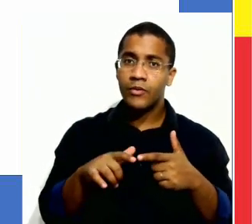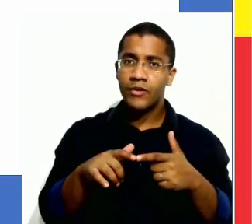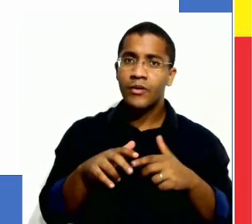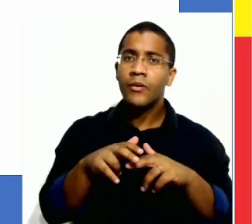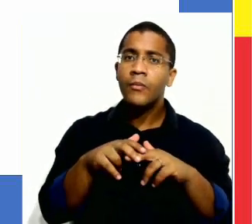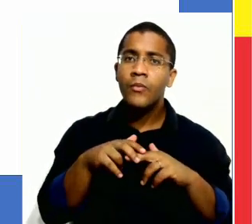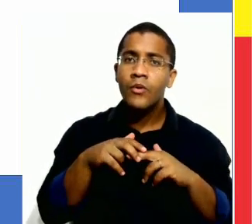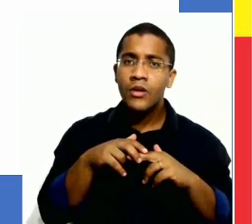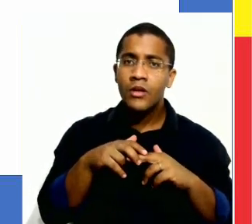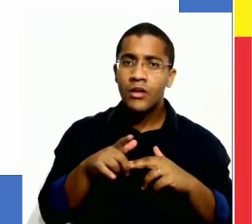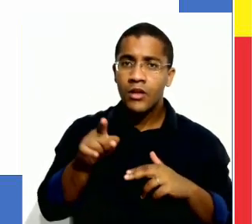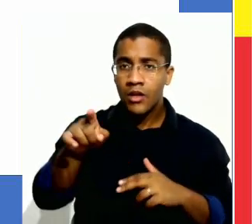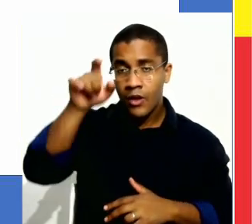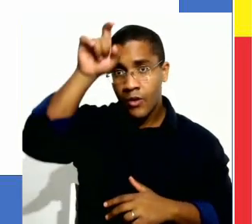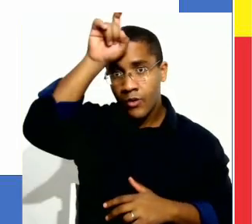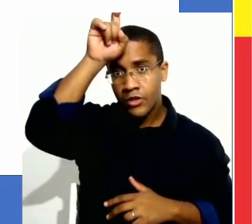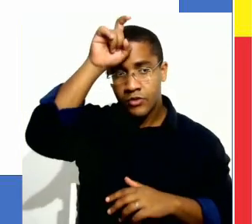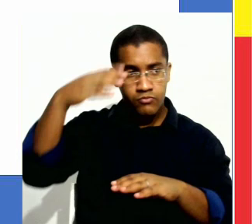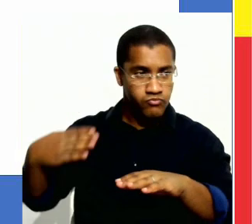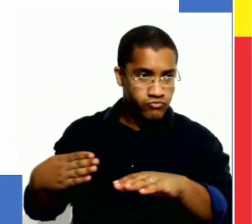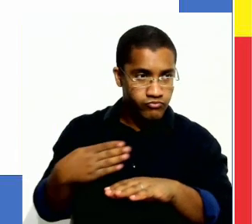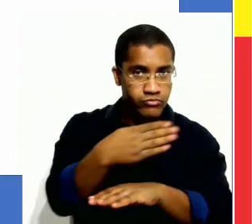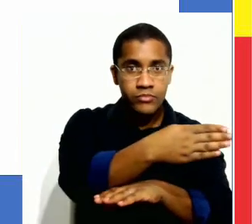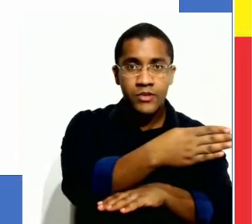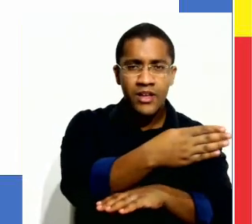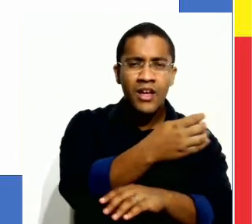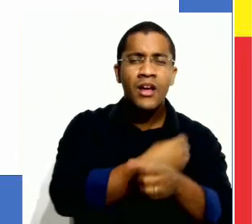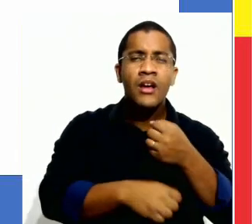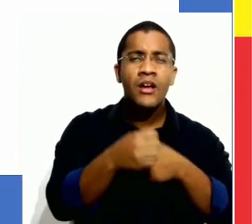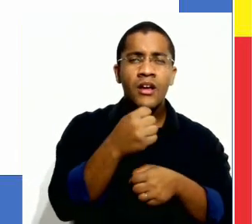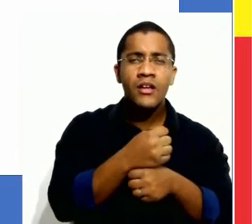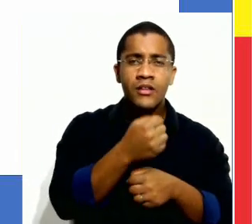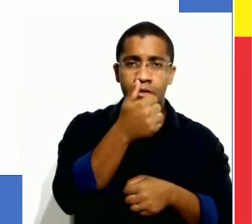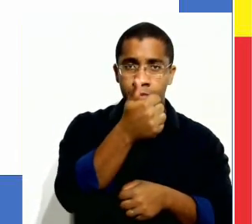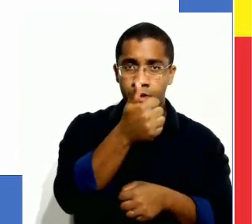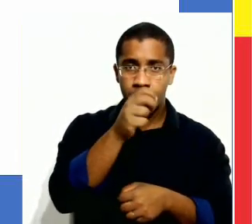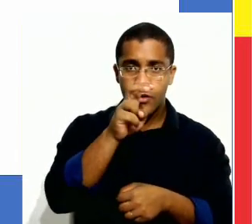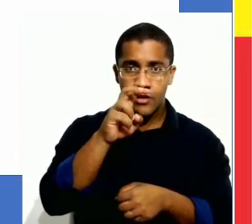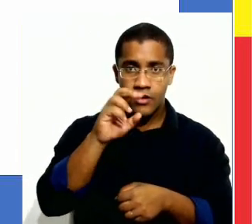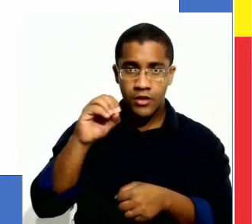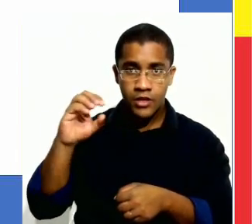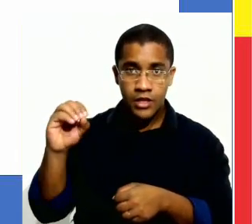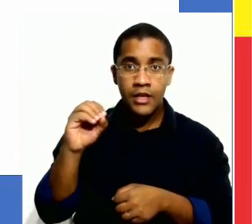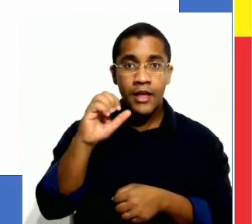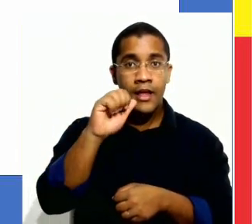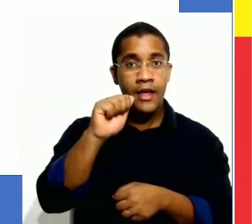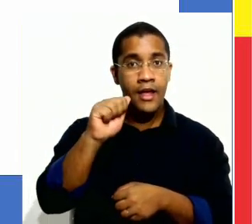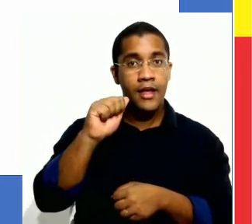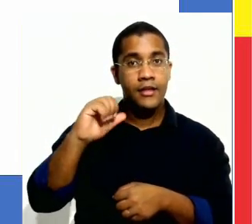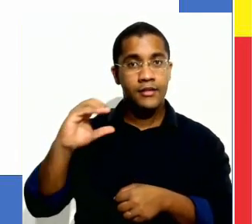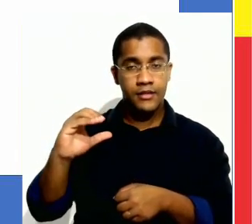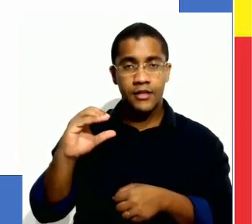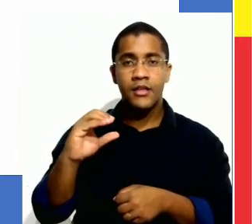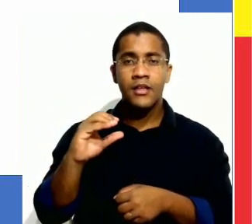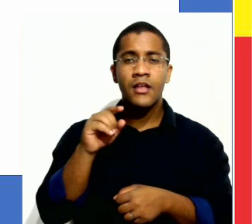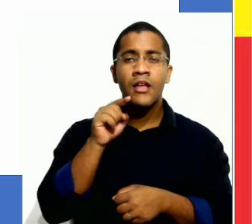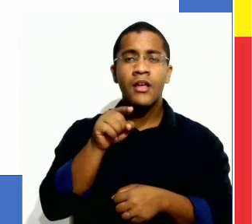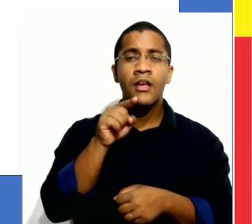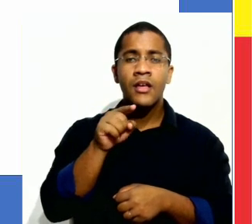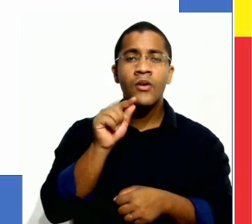egípcios ocuparam o vizinho por volta de 1500 AC, tornando-se o quê?